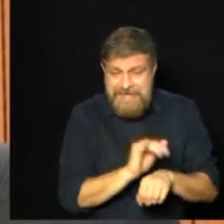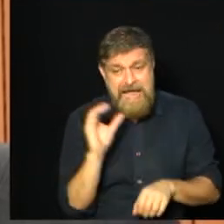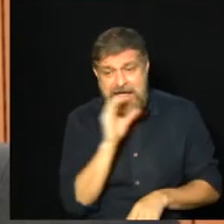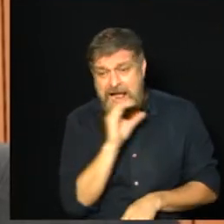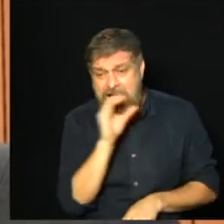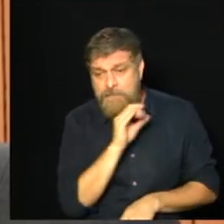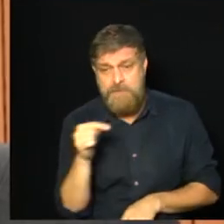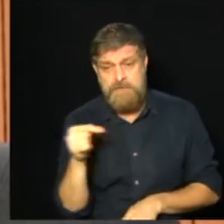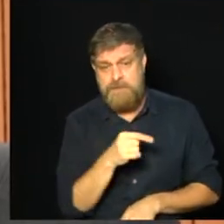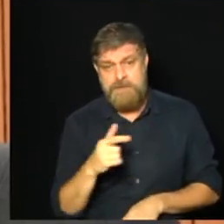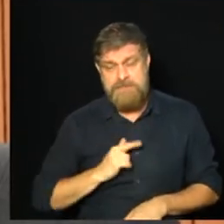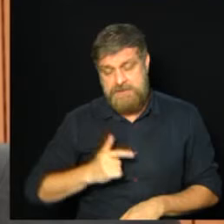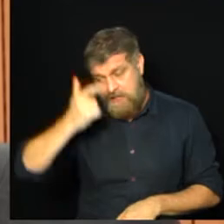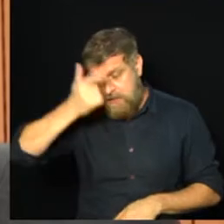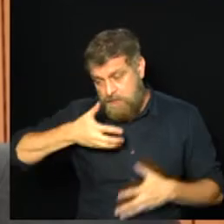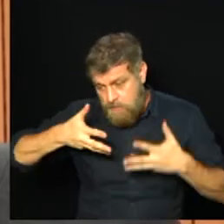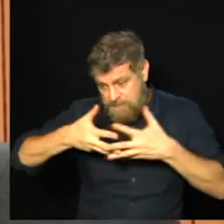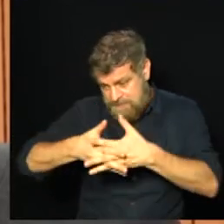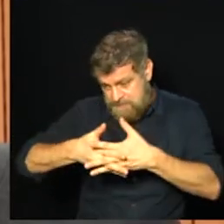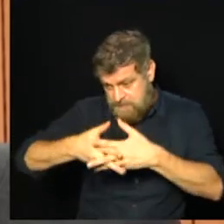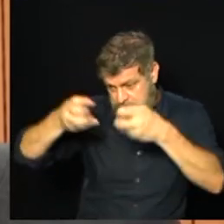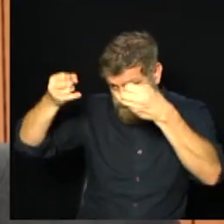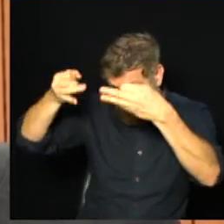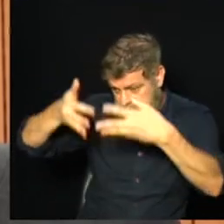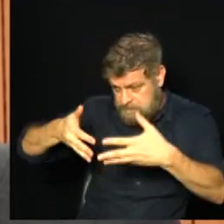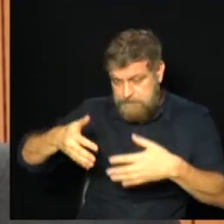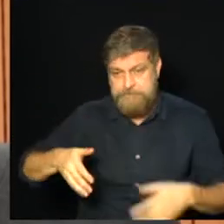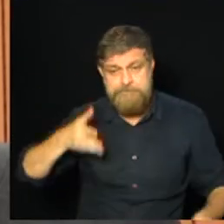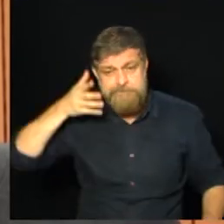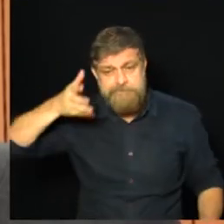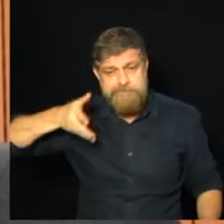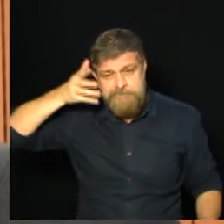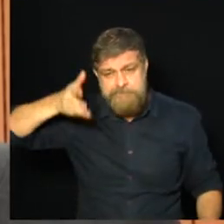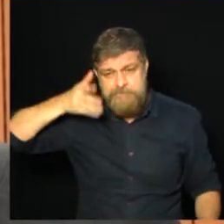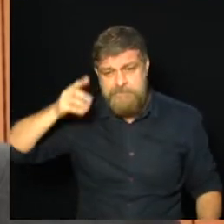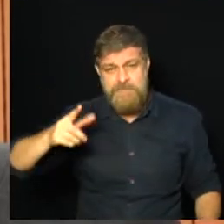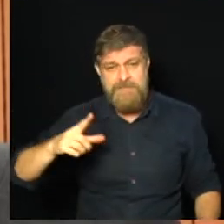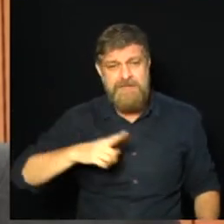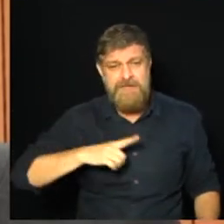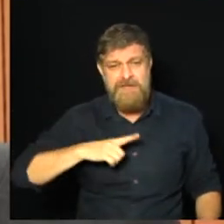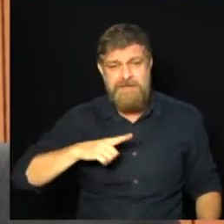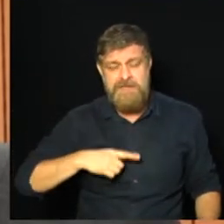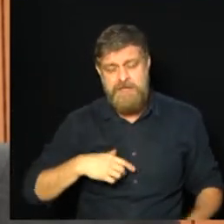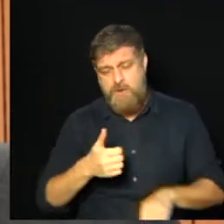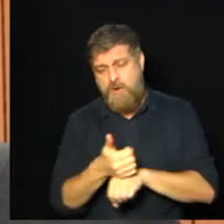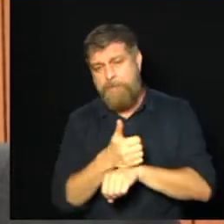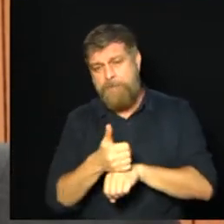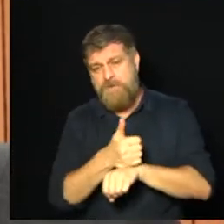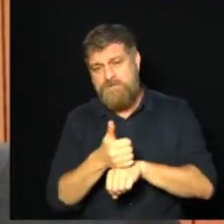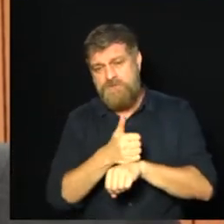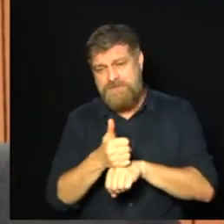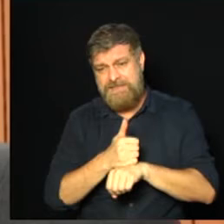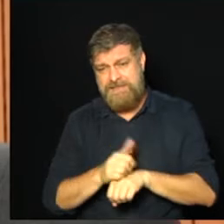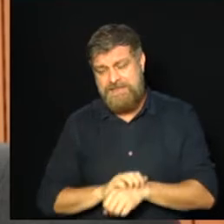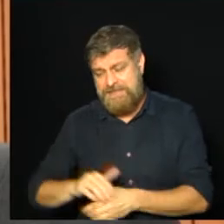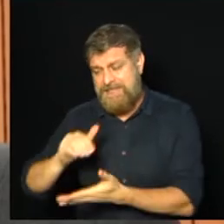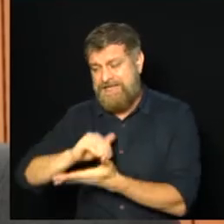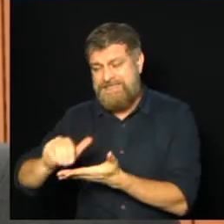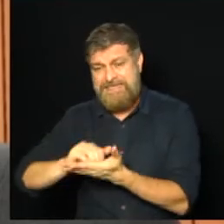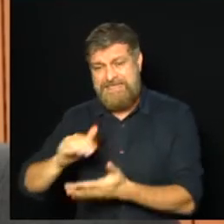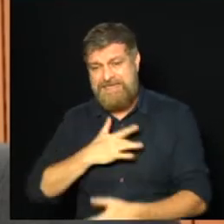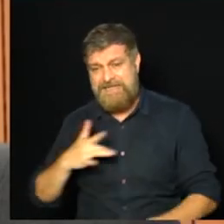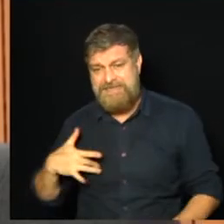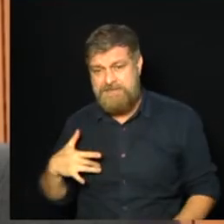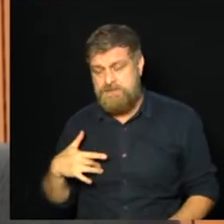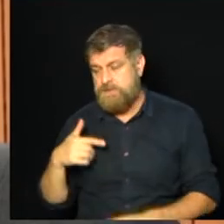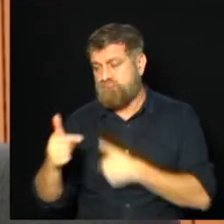complexidade que eu tinha falado há pouco, logo no início da minha explanação. Eu tenho um monte de profissional emprestado da Secretaria de Saúde que eu não